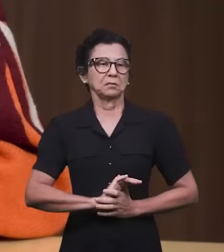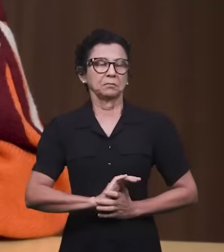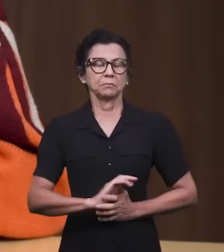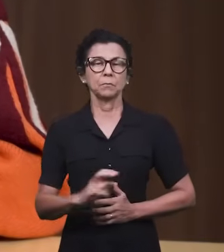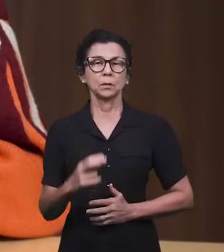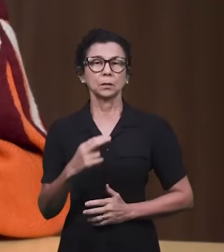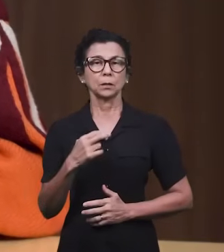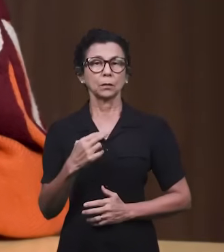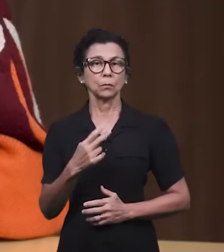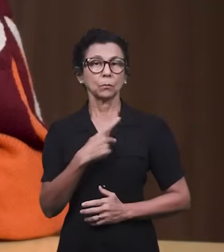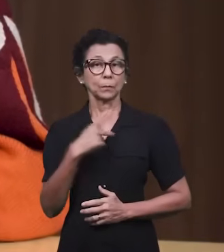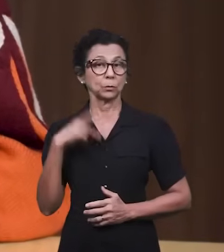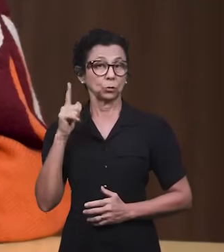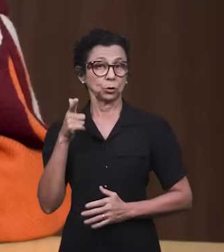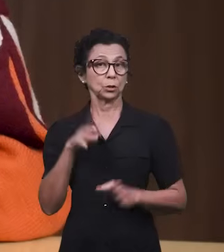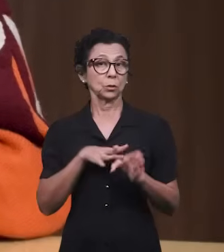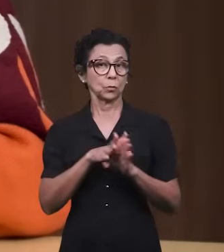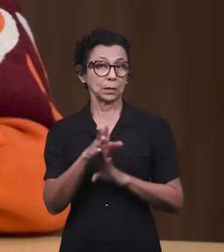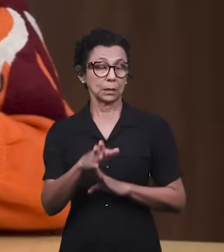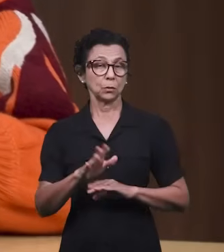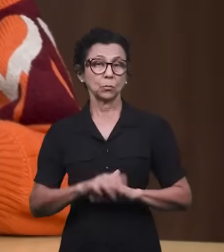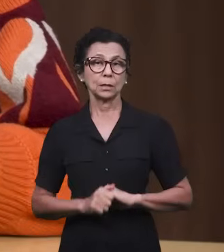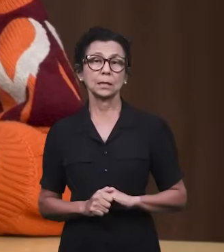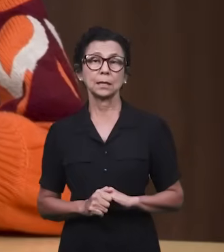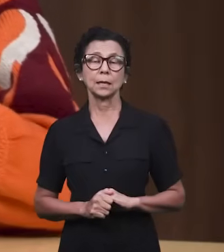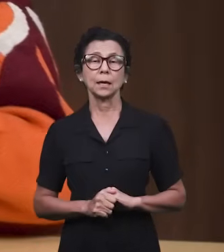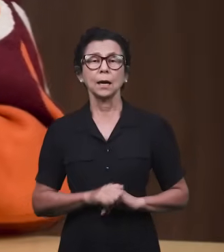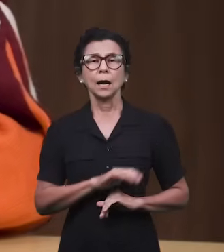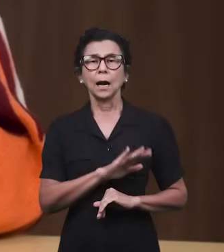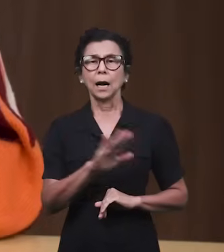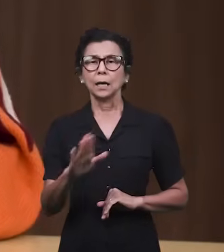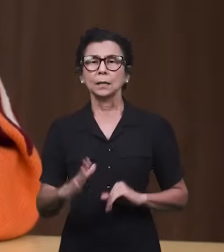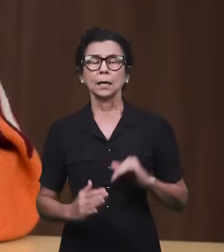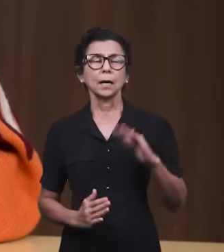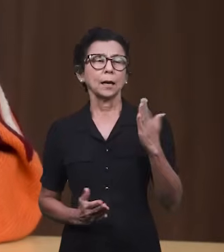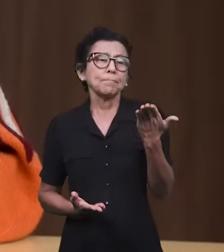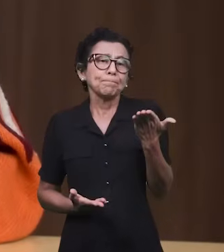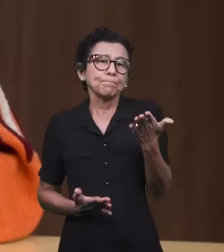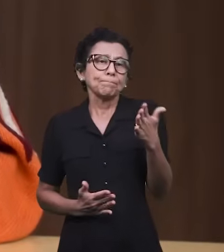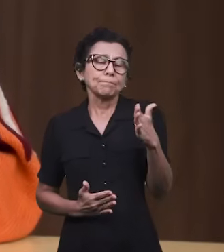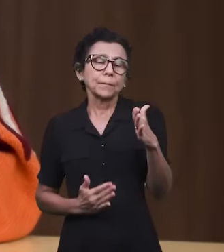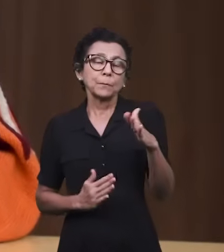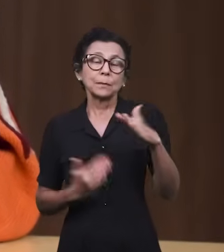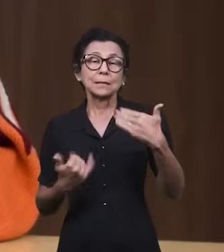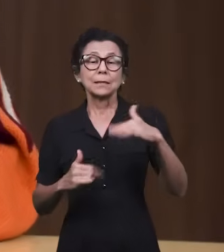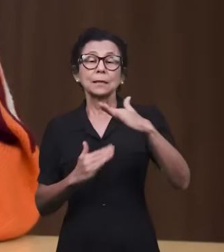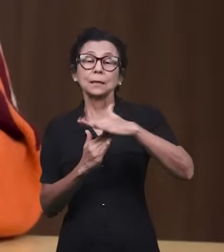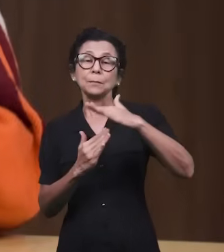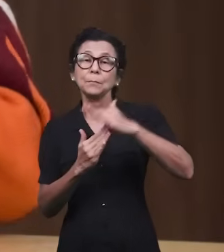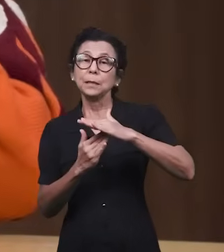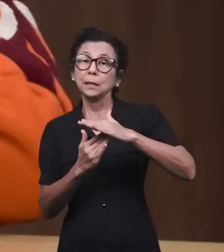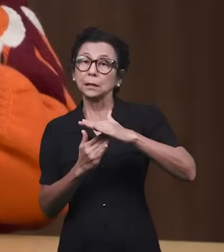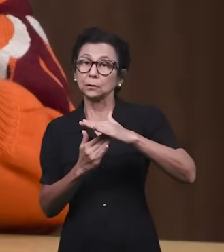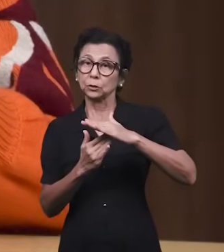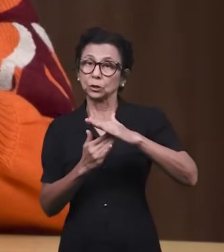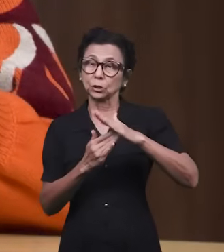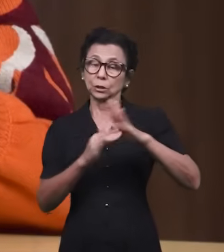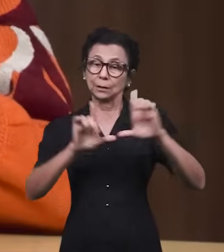que tipo de acesso, porque sim, hoje eles nascem nesse mundo mais tecnológico, mas ele não